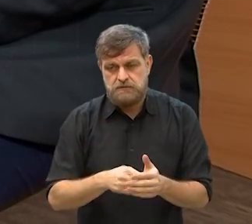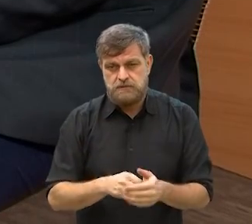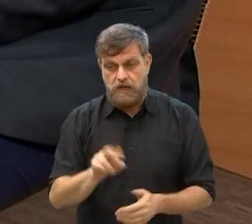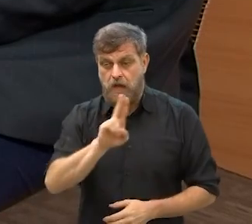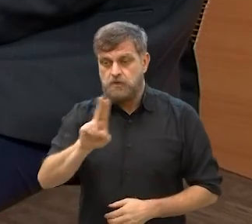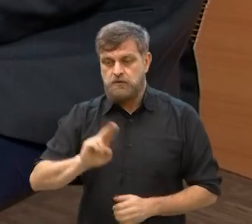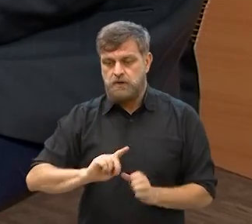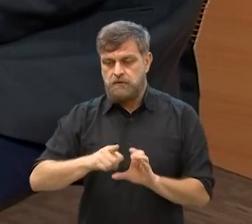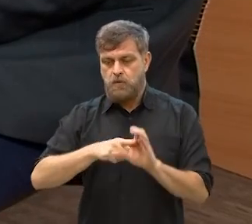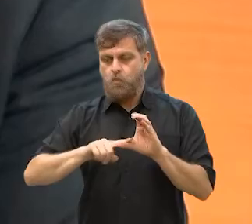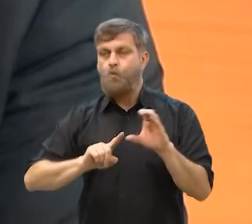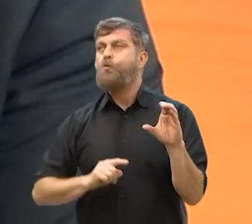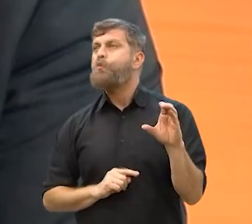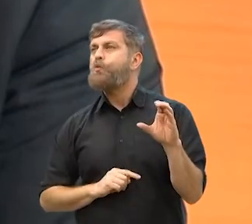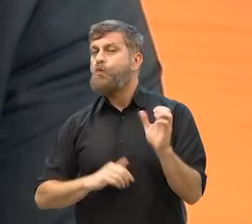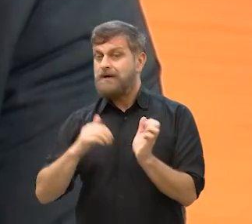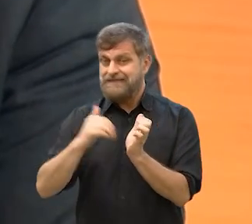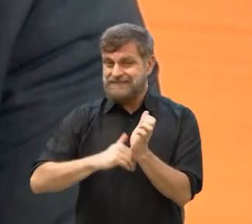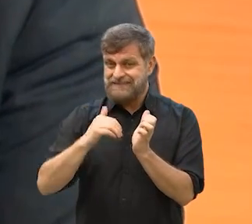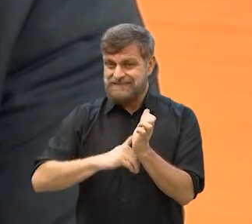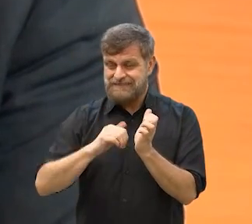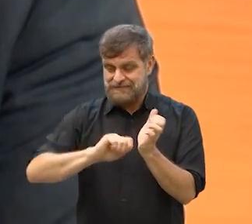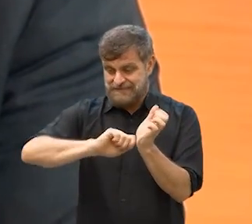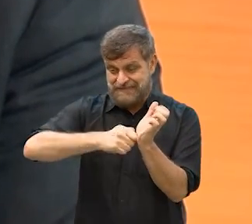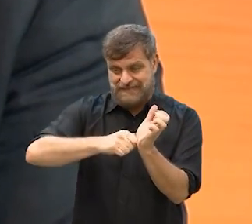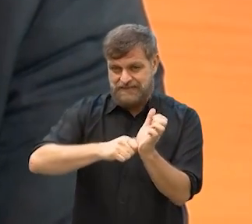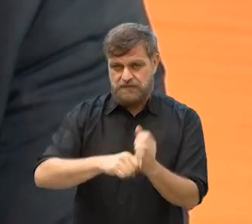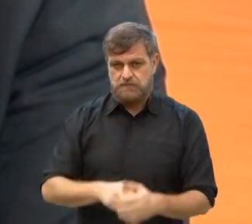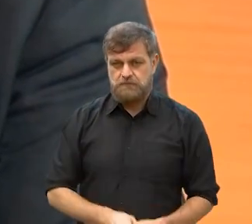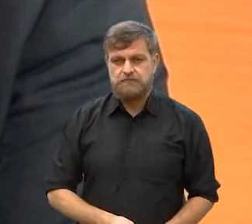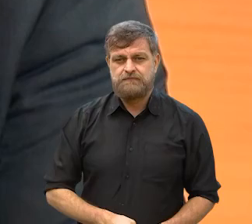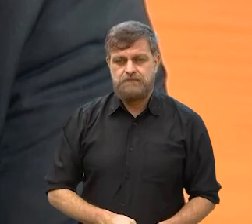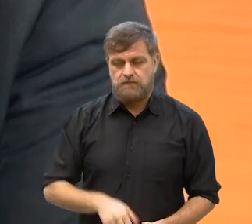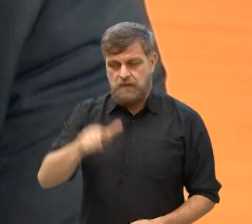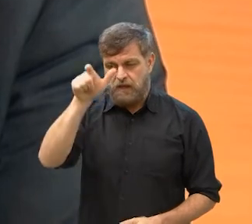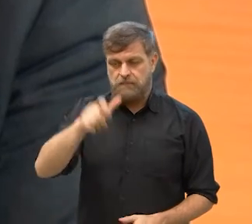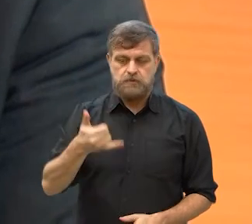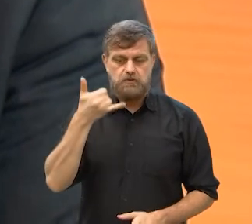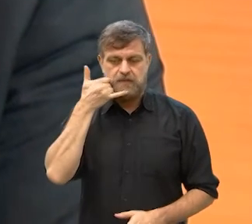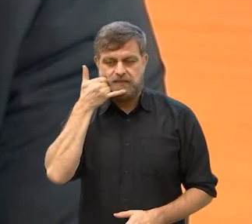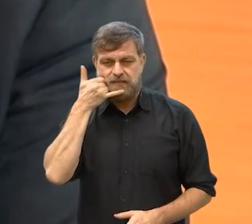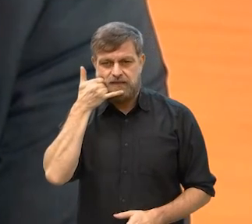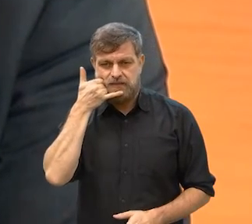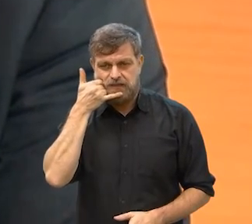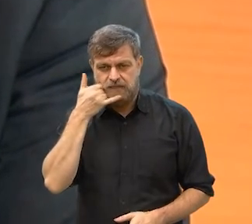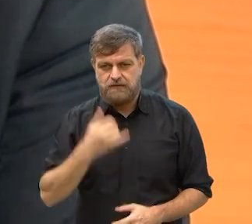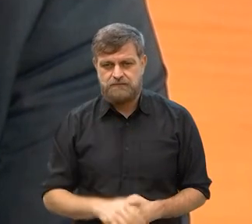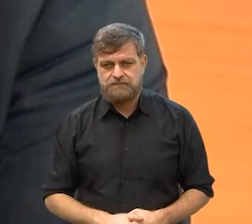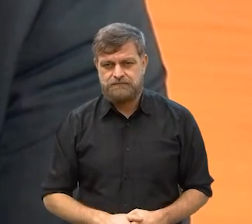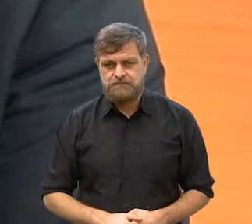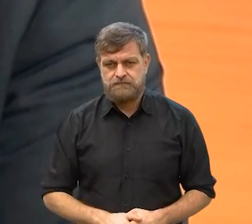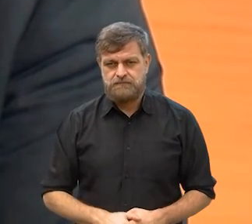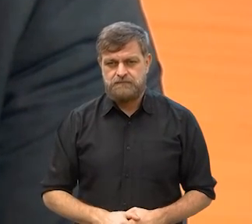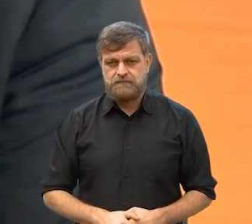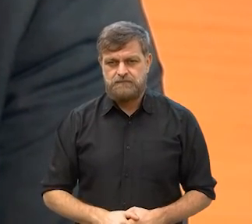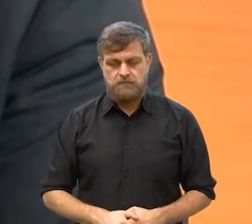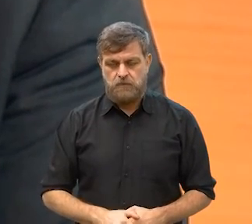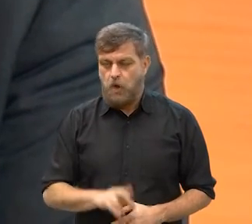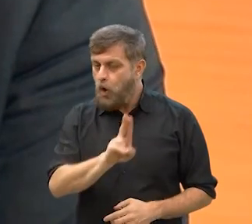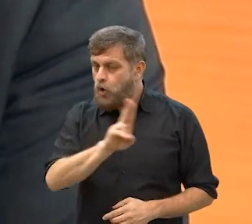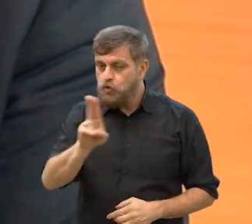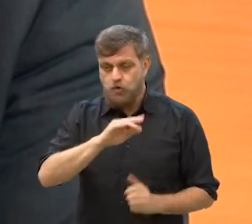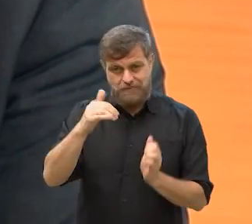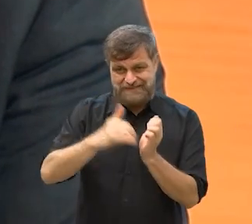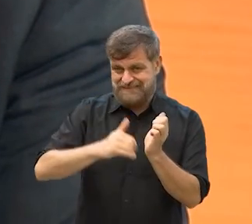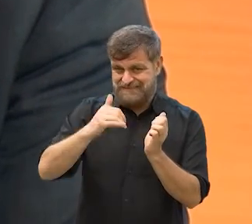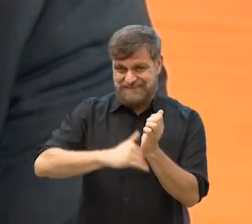né? É o que prevê o projeto de lei. A denúncia pode ser anônima, a pessoa vai ligar, o seu nome não será